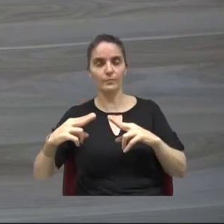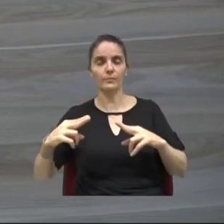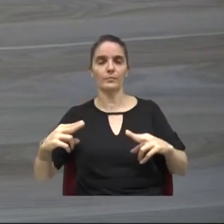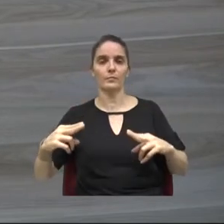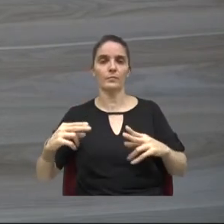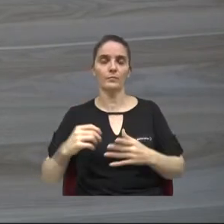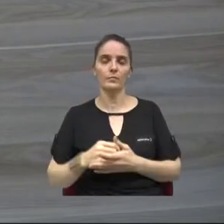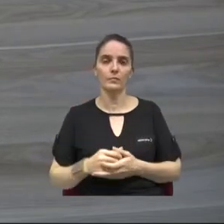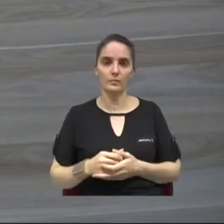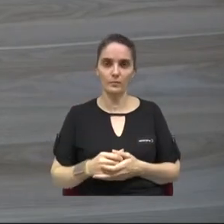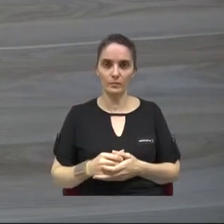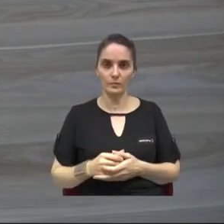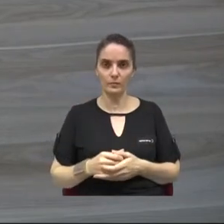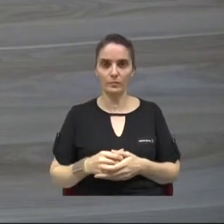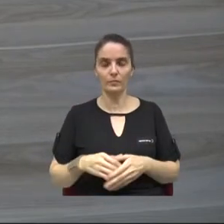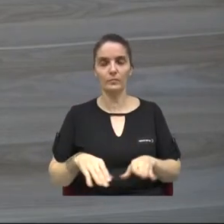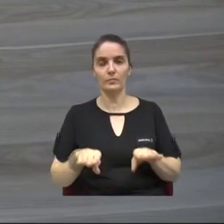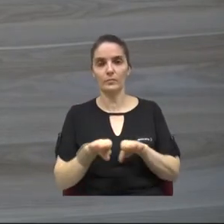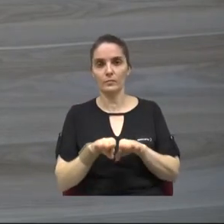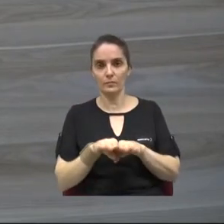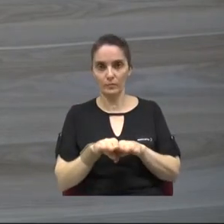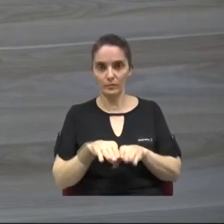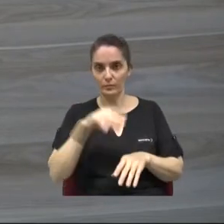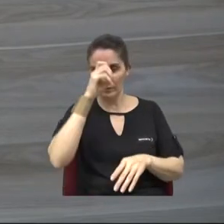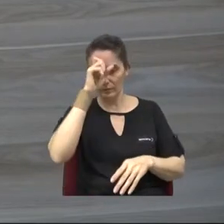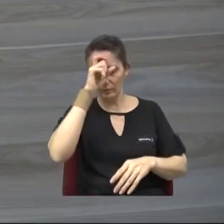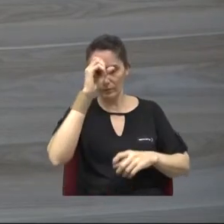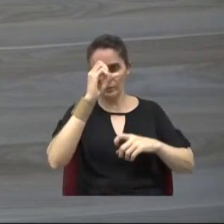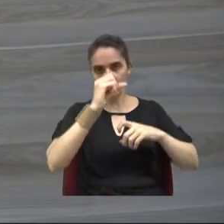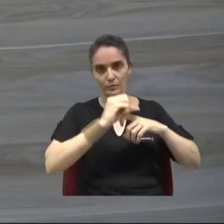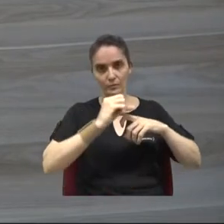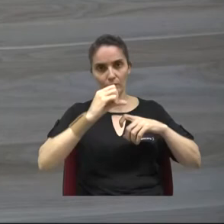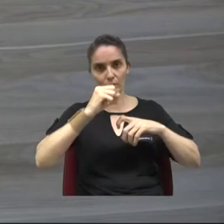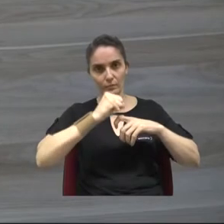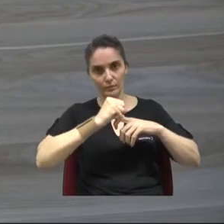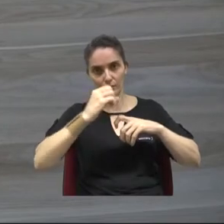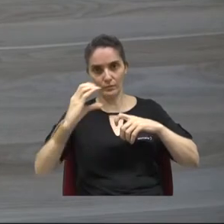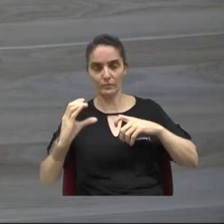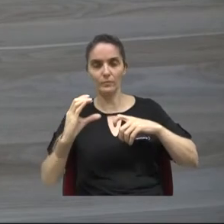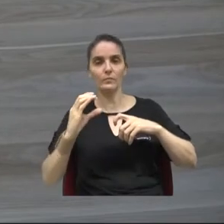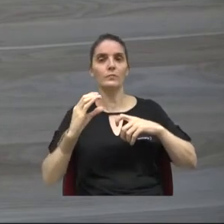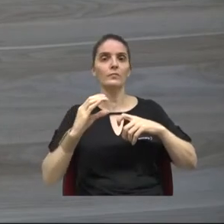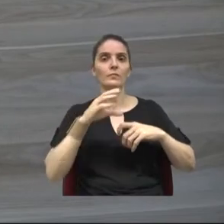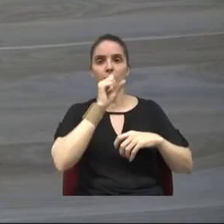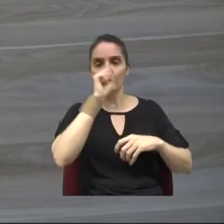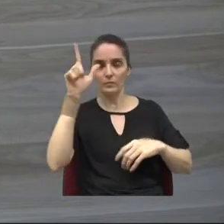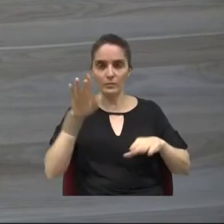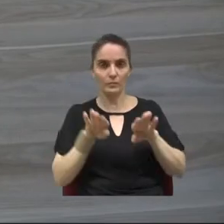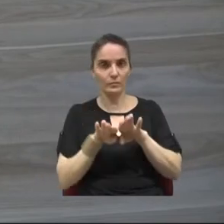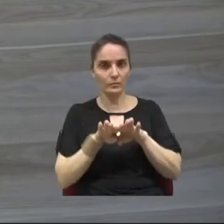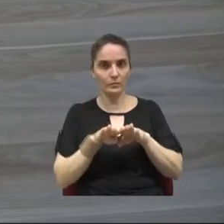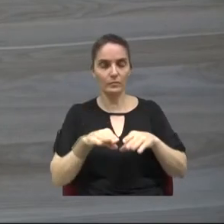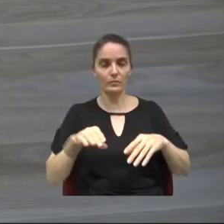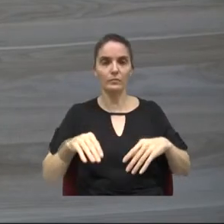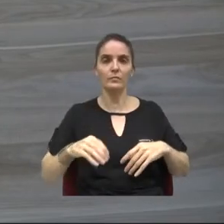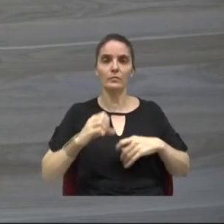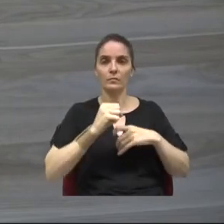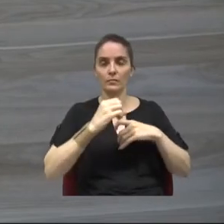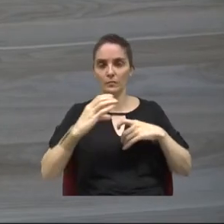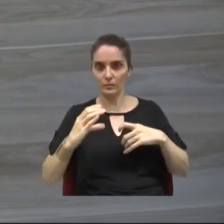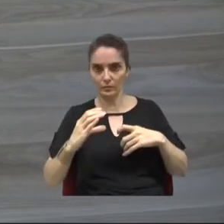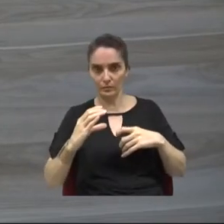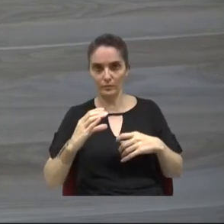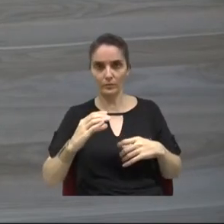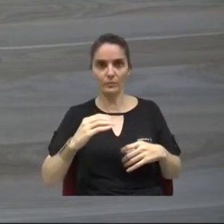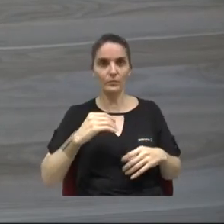e plantonista nas UTIs da Santa Casa de Limeira, Santa Casa de Santa Bárbara do Oeste e Santa Casa de Leme.